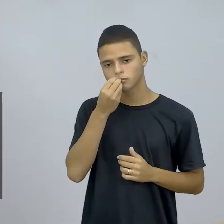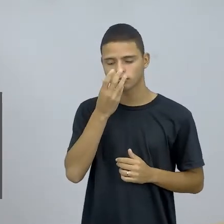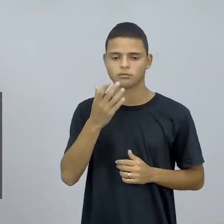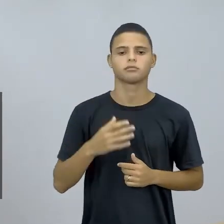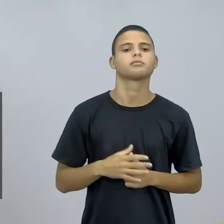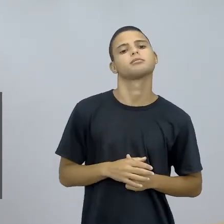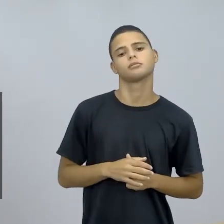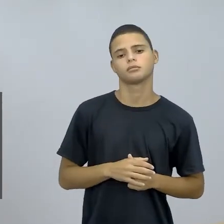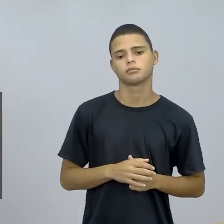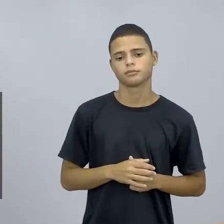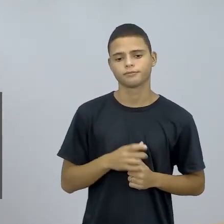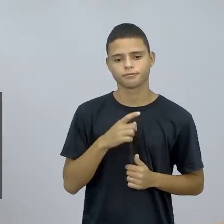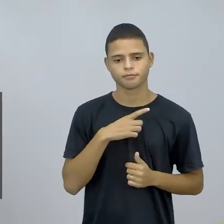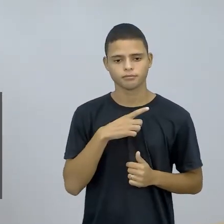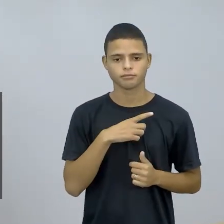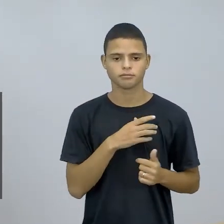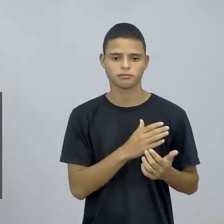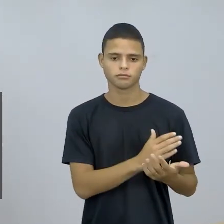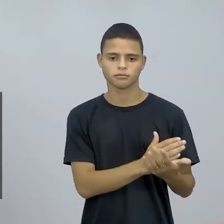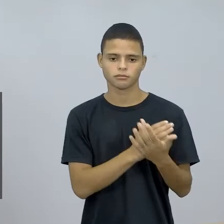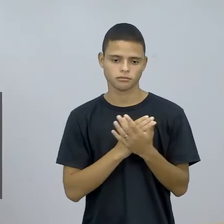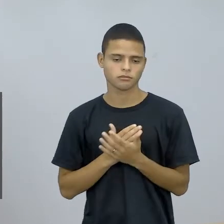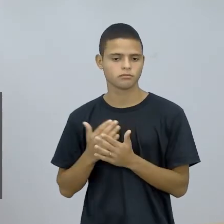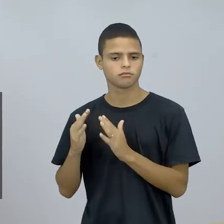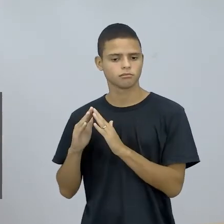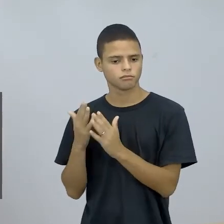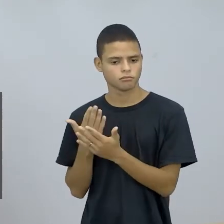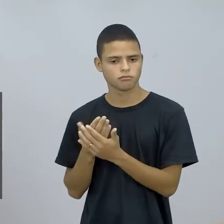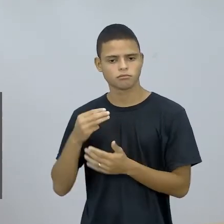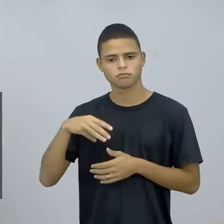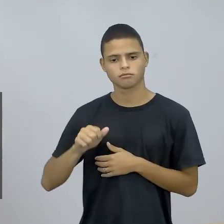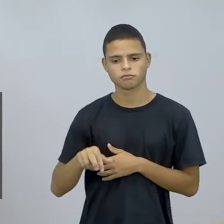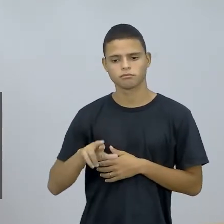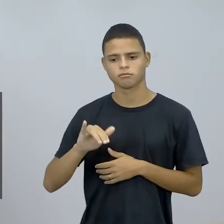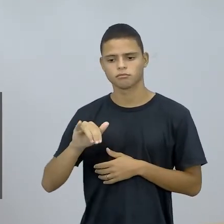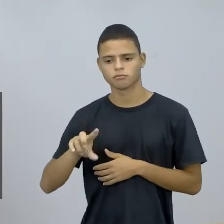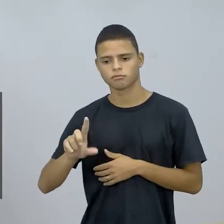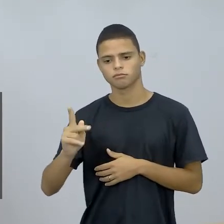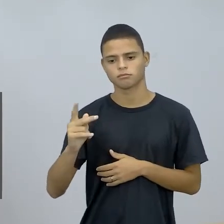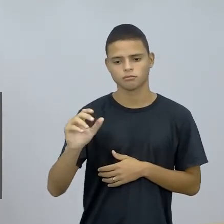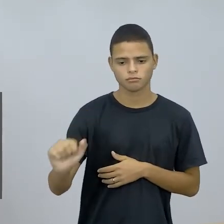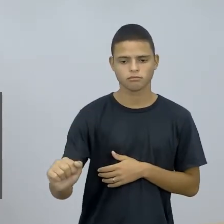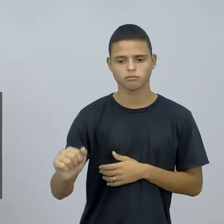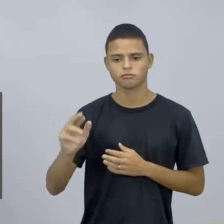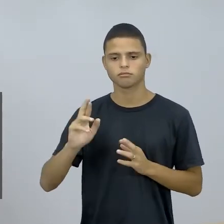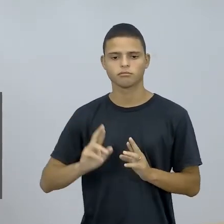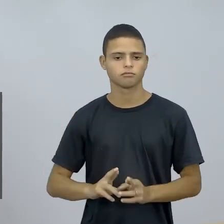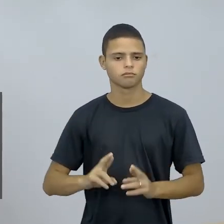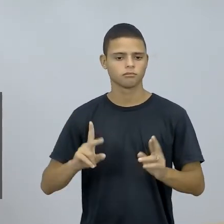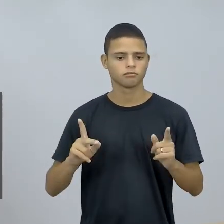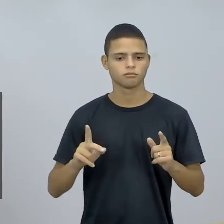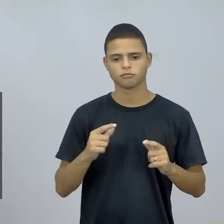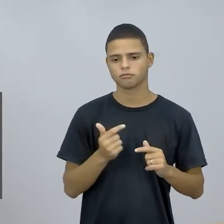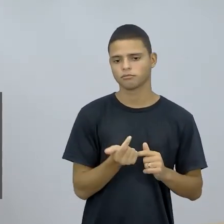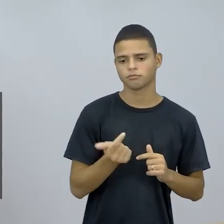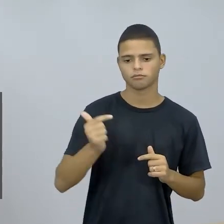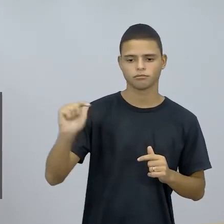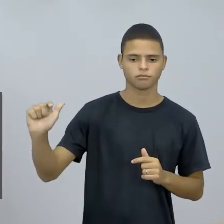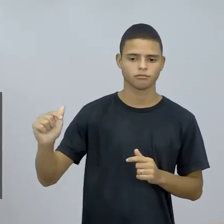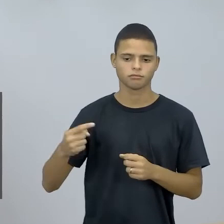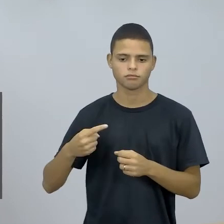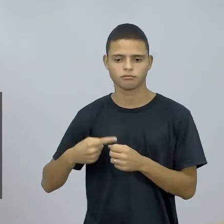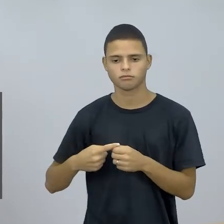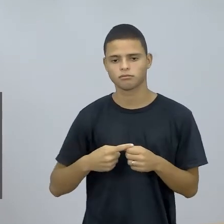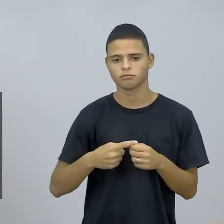Estamos aqui, fui estudar em Marília, então era diferente, eu ir para uma outra cidade, ter que